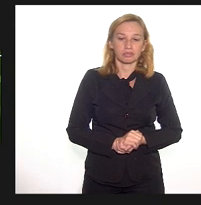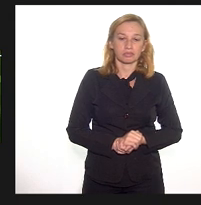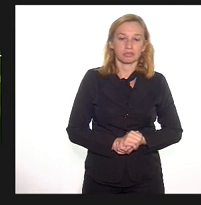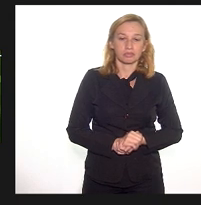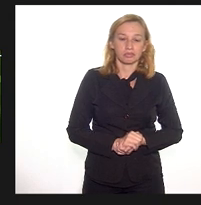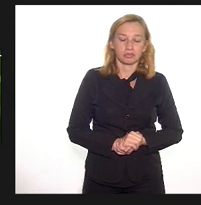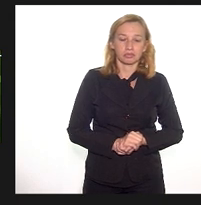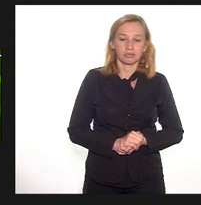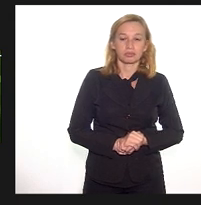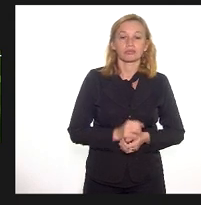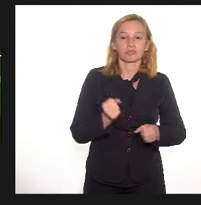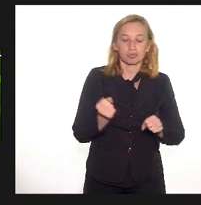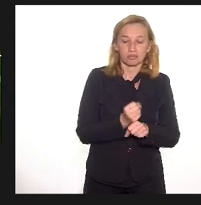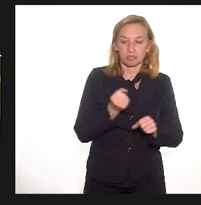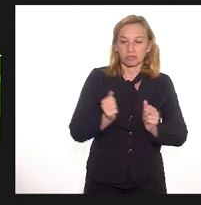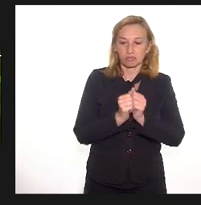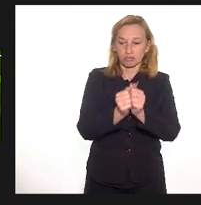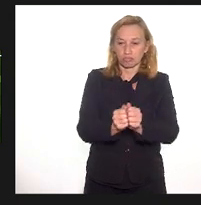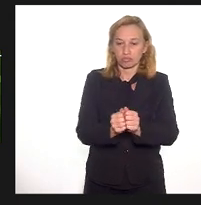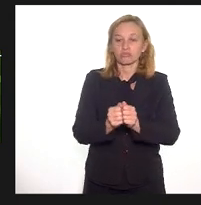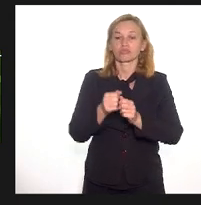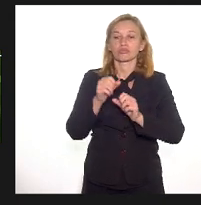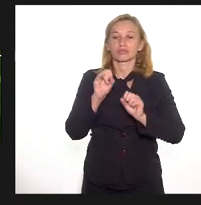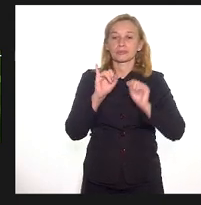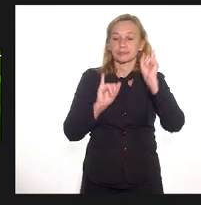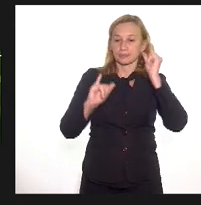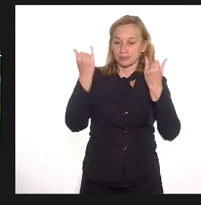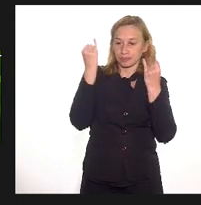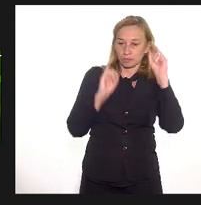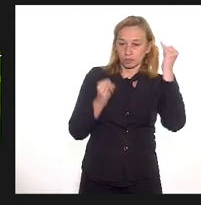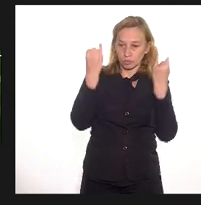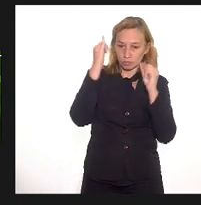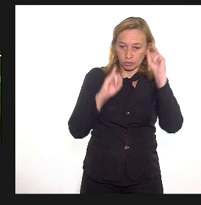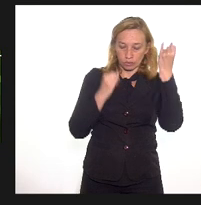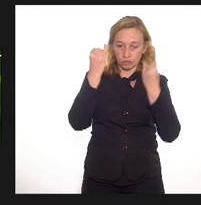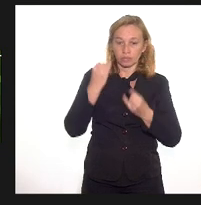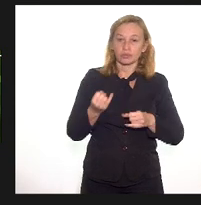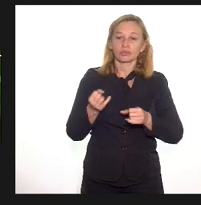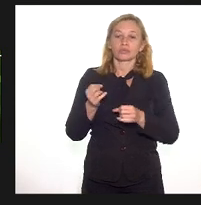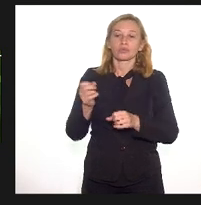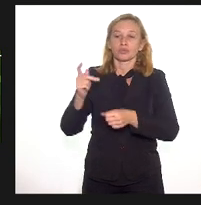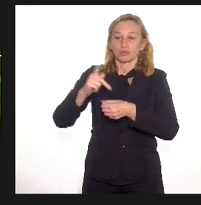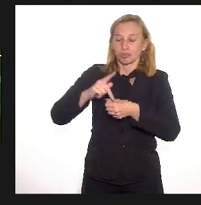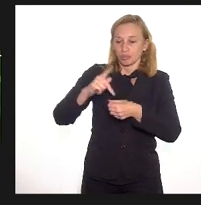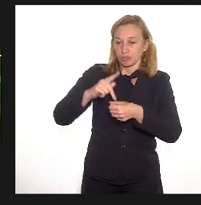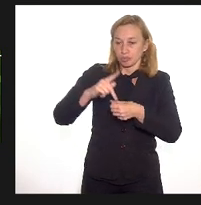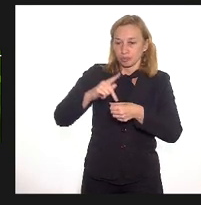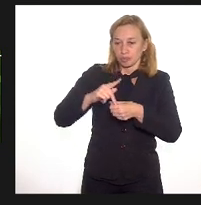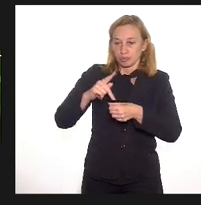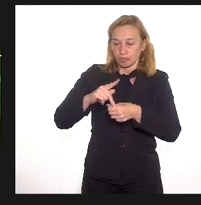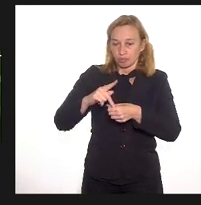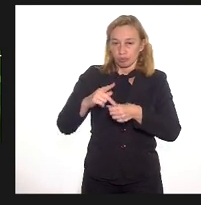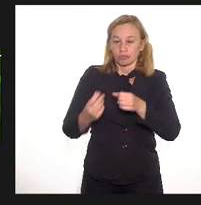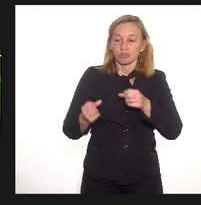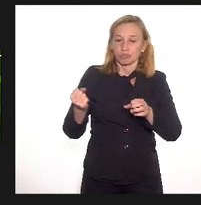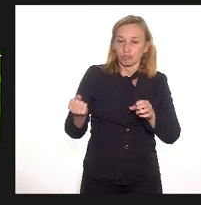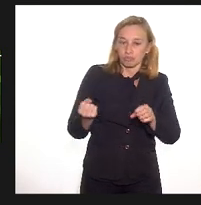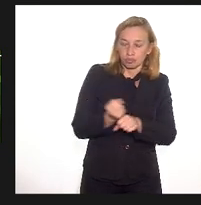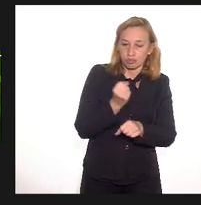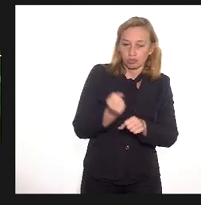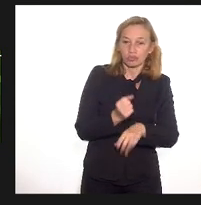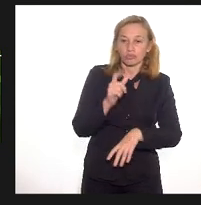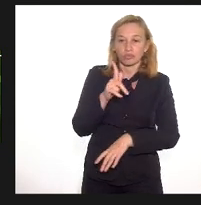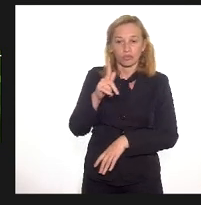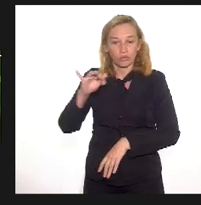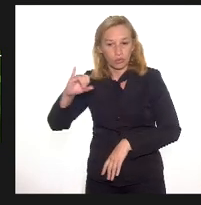conjunto com a indústria. Nós participamos, através do Instituto Brasileiro do Petróleo, na construção disso no ambiente do CONFAS, que resultou